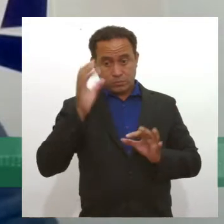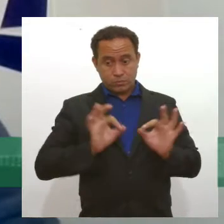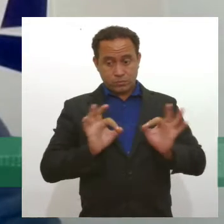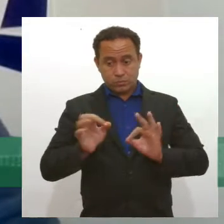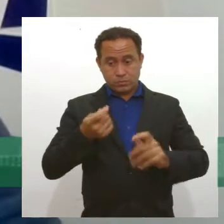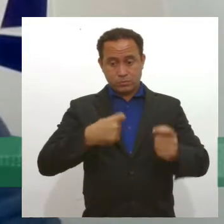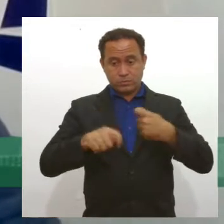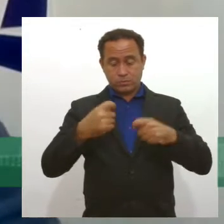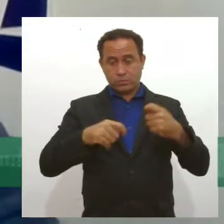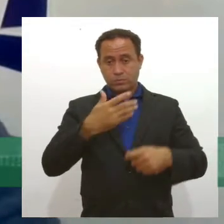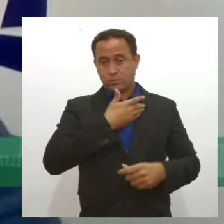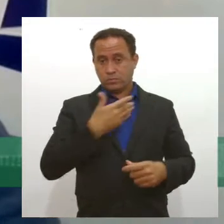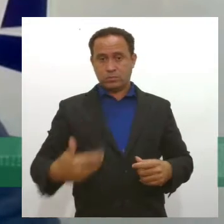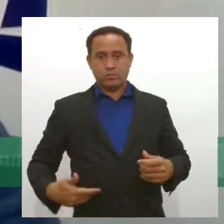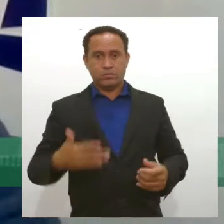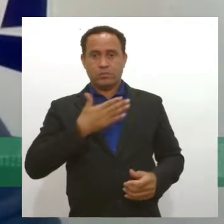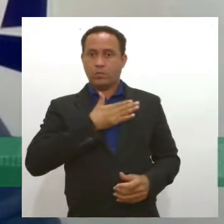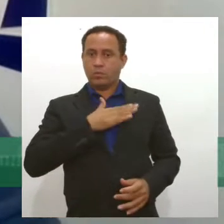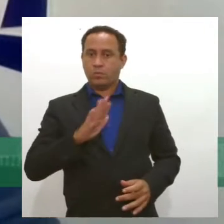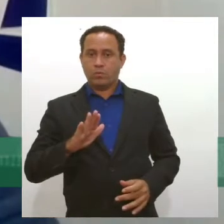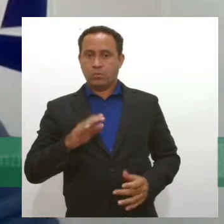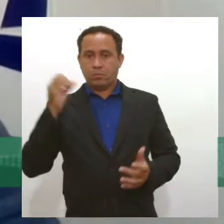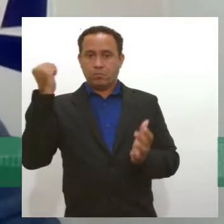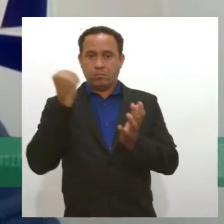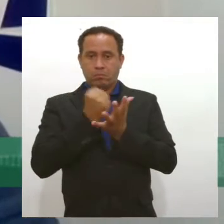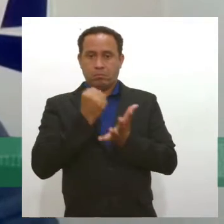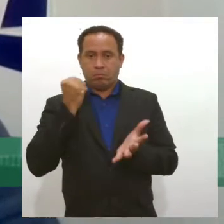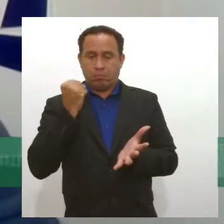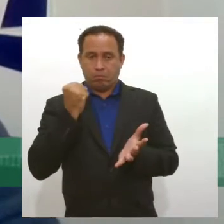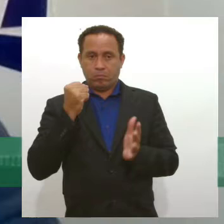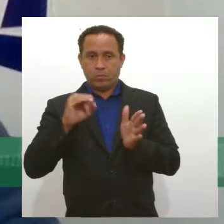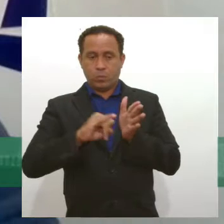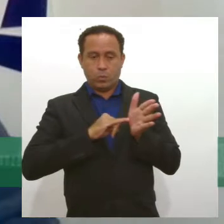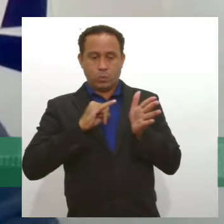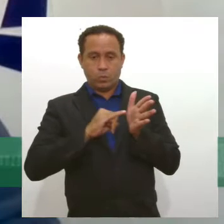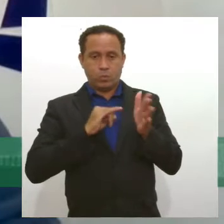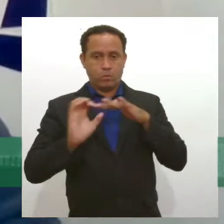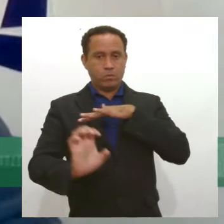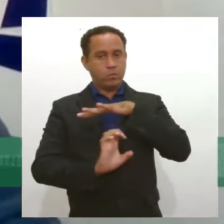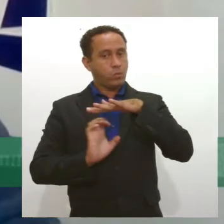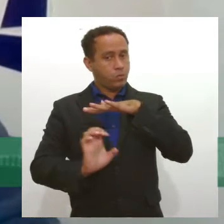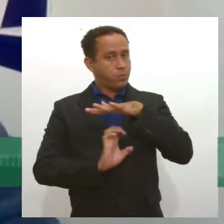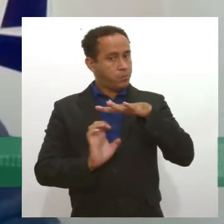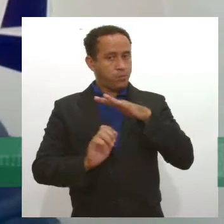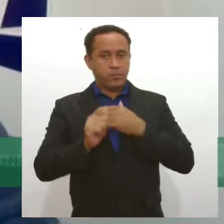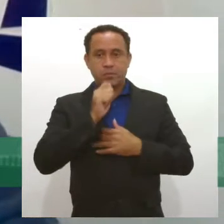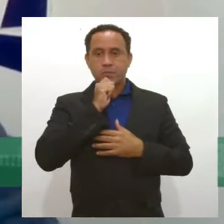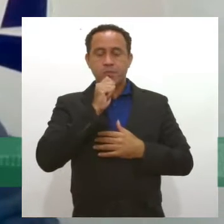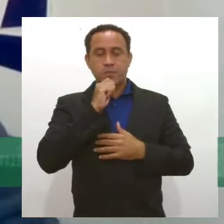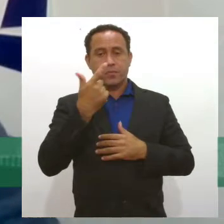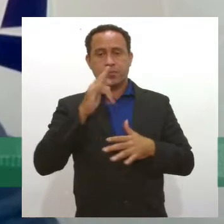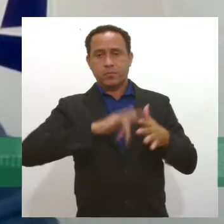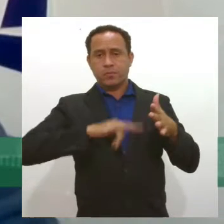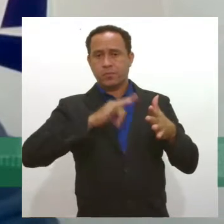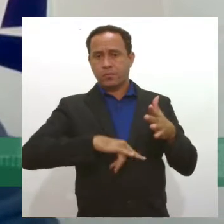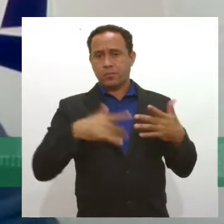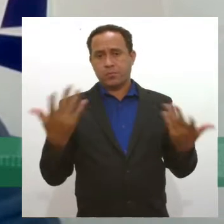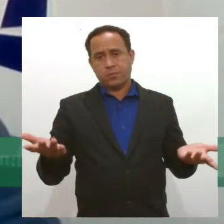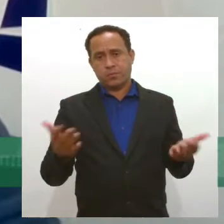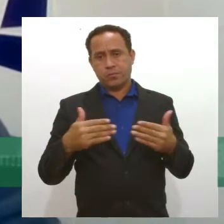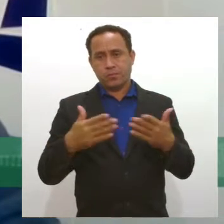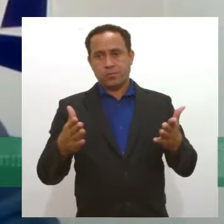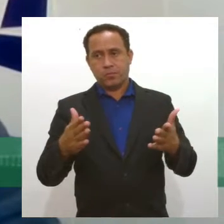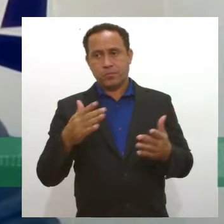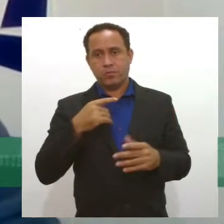pública não gosta muito de firmar contratos com empresas que geram esse tipo de